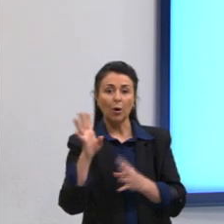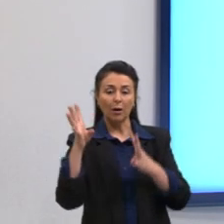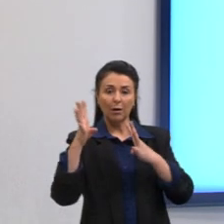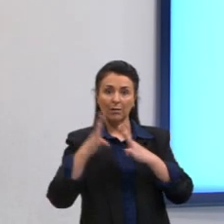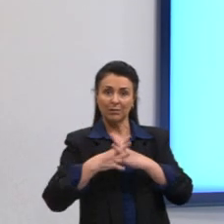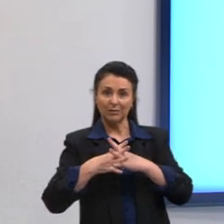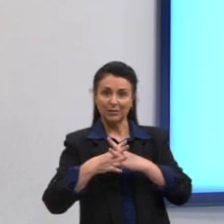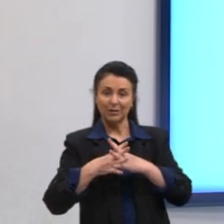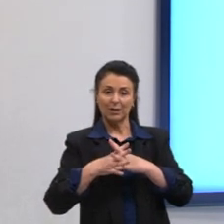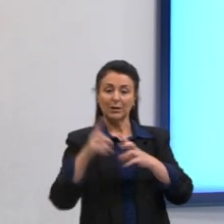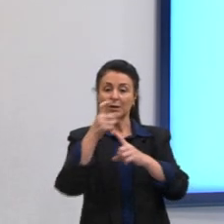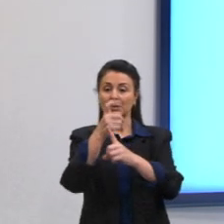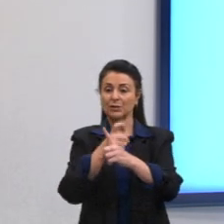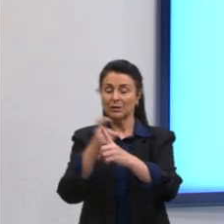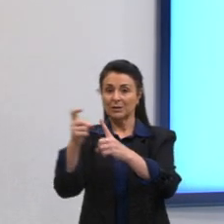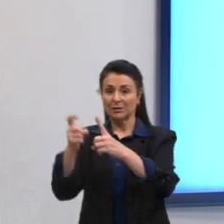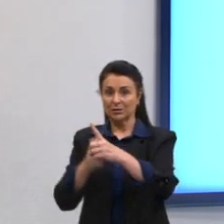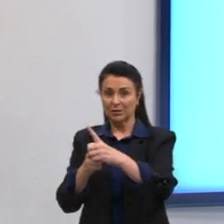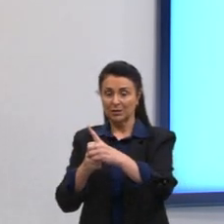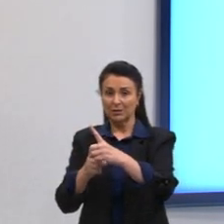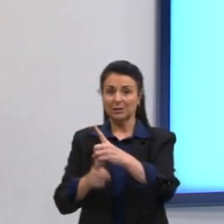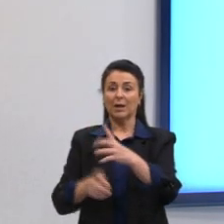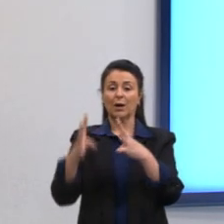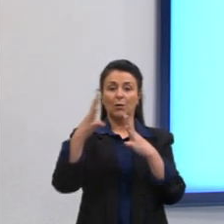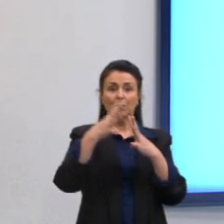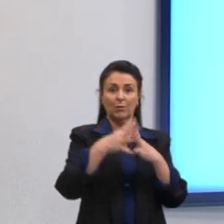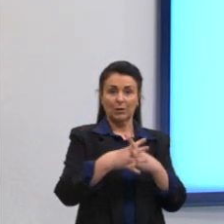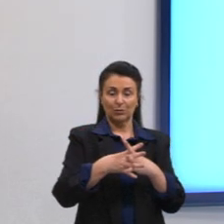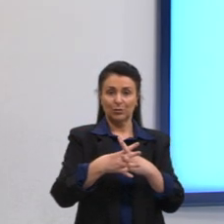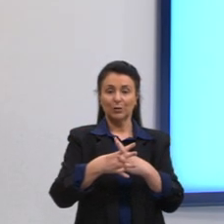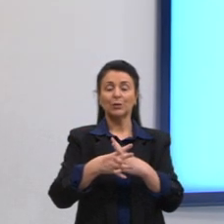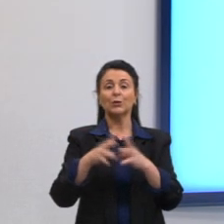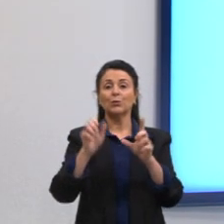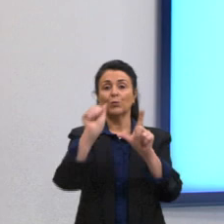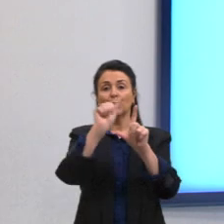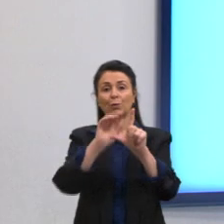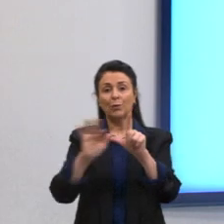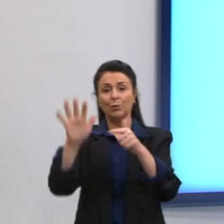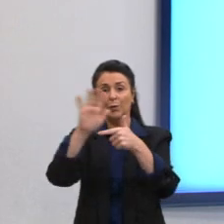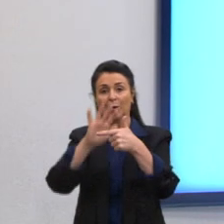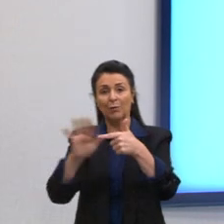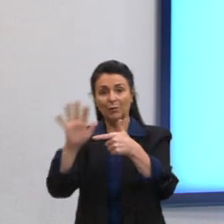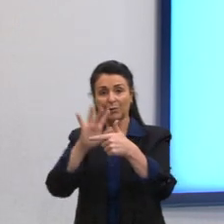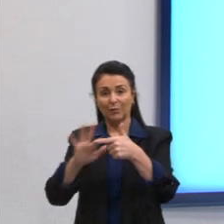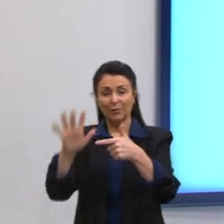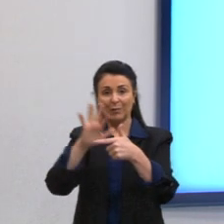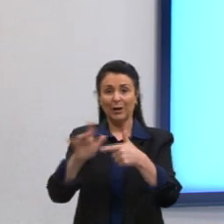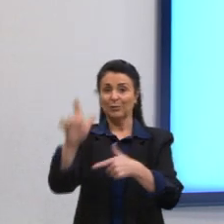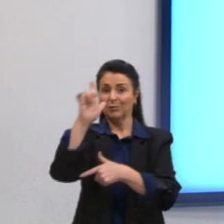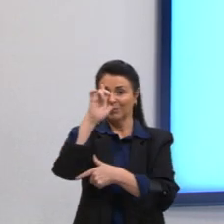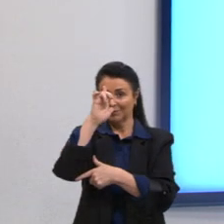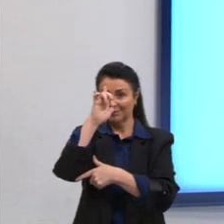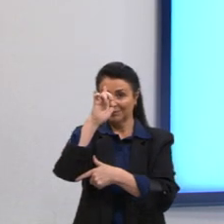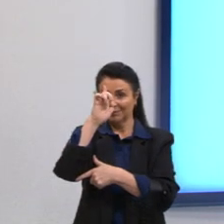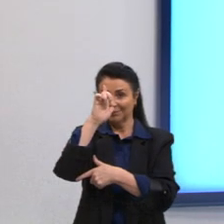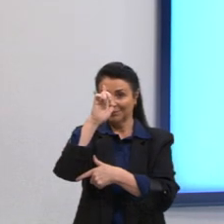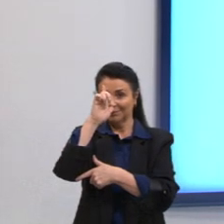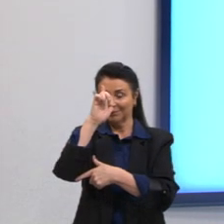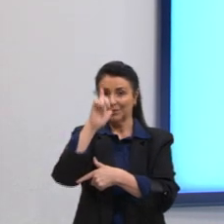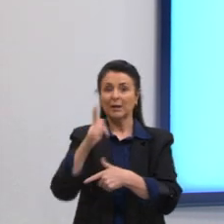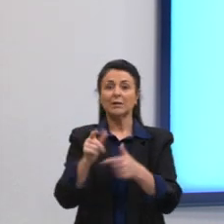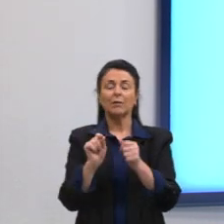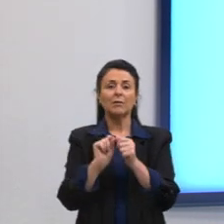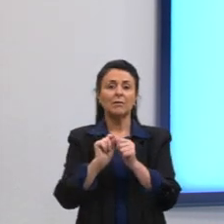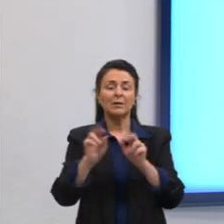consoantes tão x tal que X é consoante do alfabeto Latino então para gente diferenciar isso a fazer então